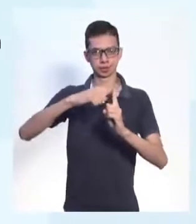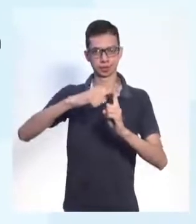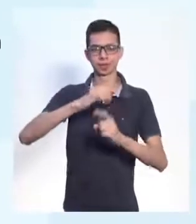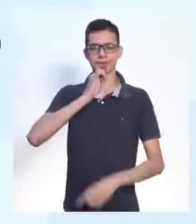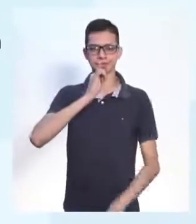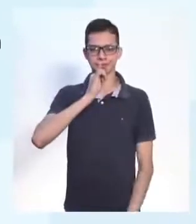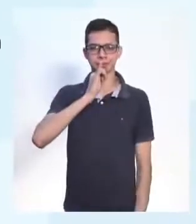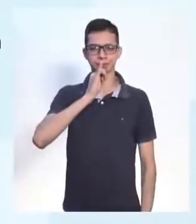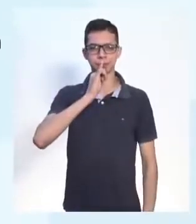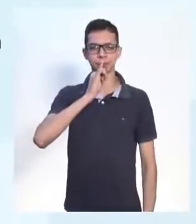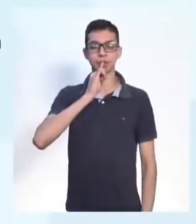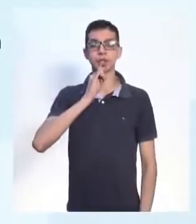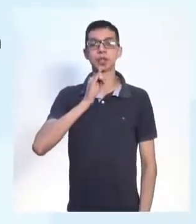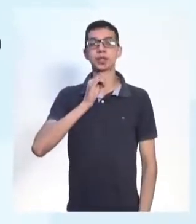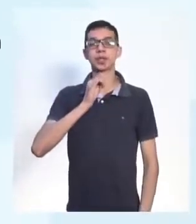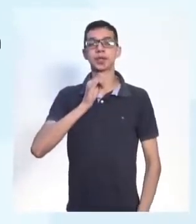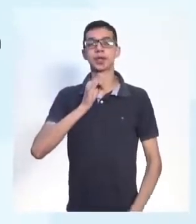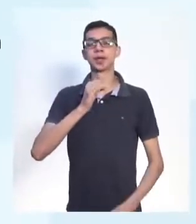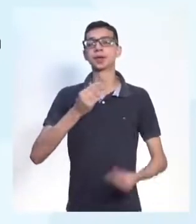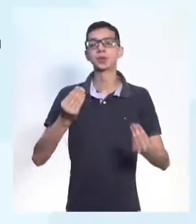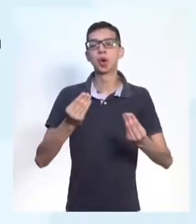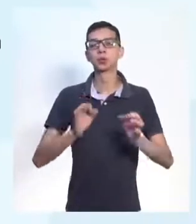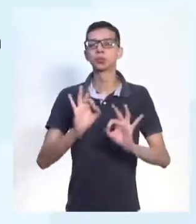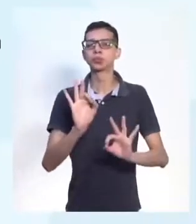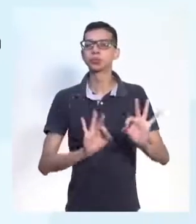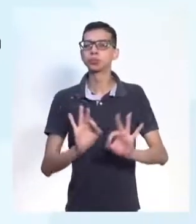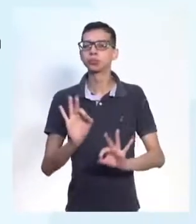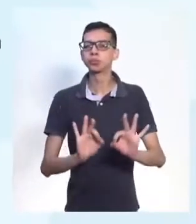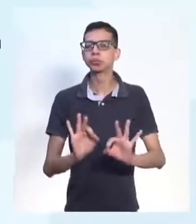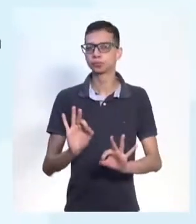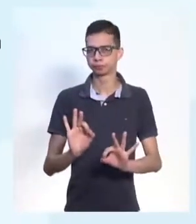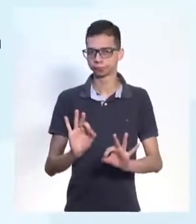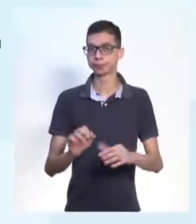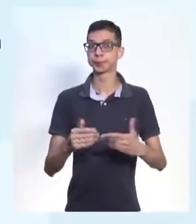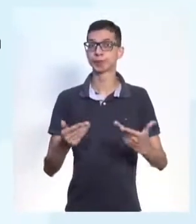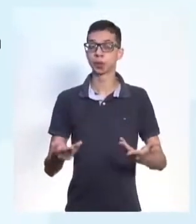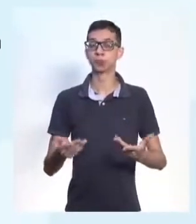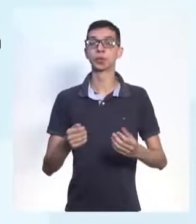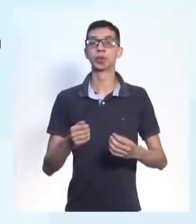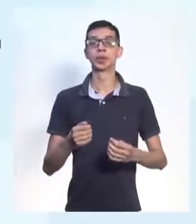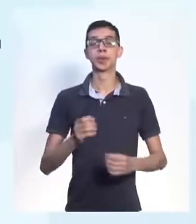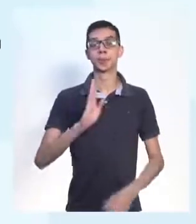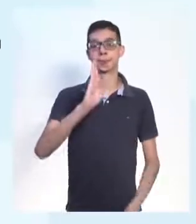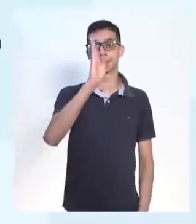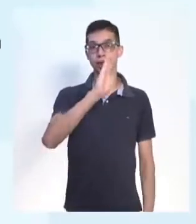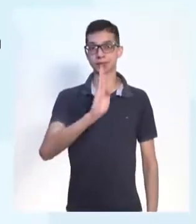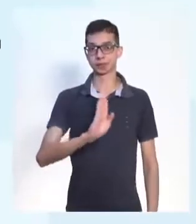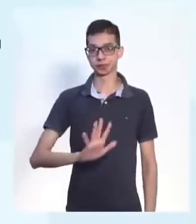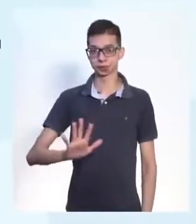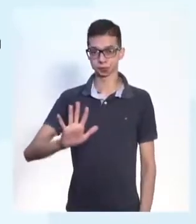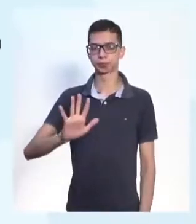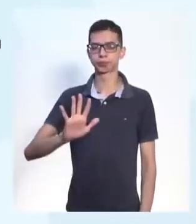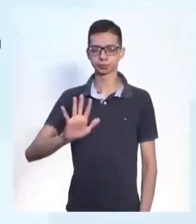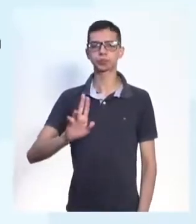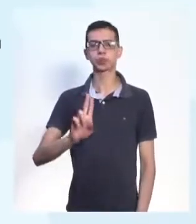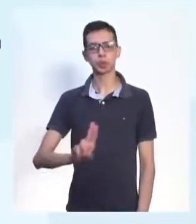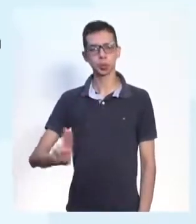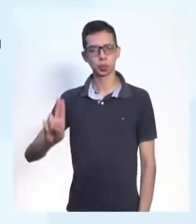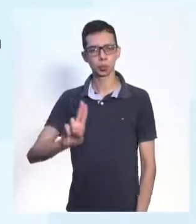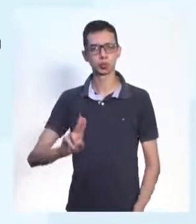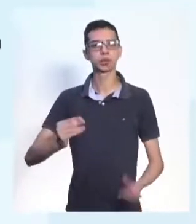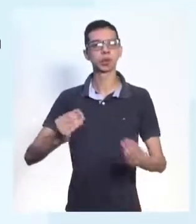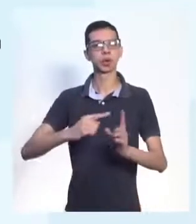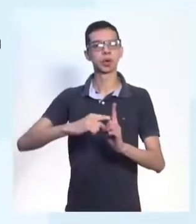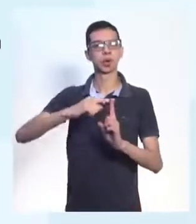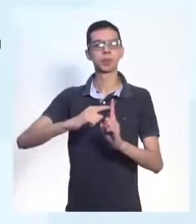como que ele foi construído. Então, a graduação do termômetro no Brasil é por meio da escala Celsius, né? Então,